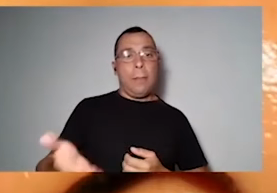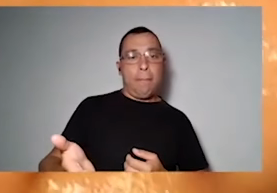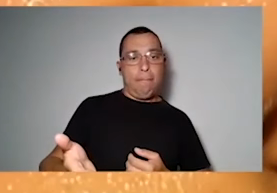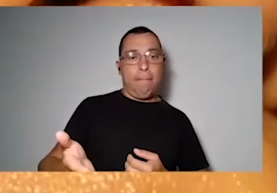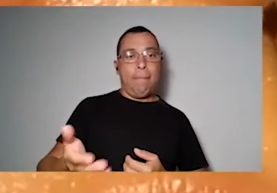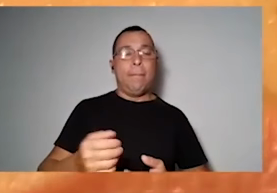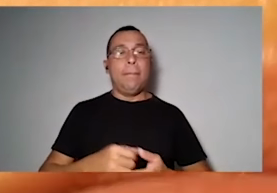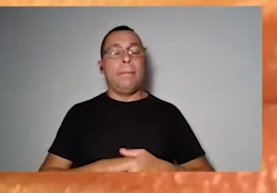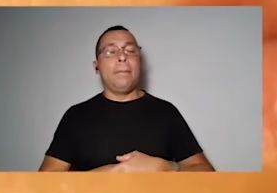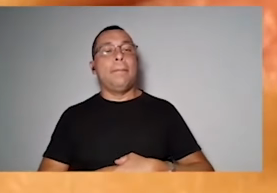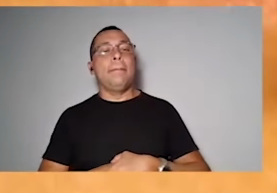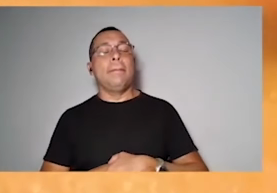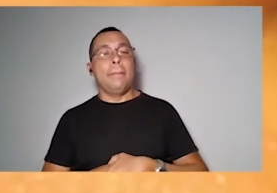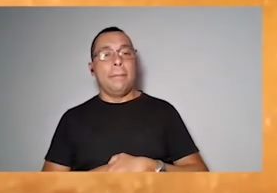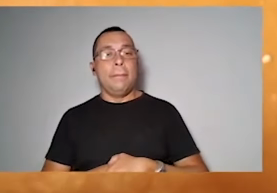dele.